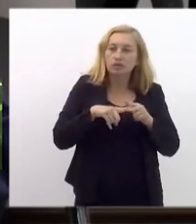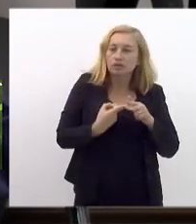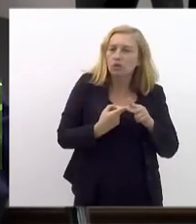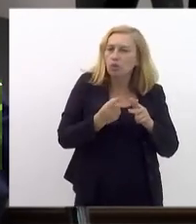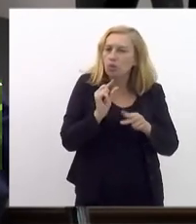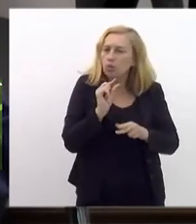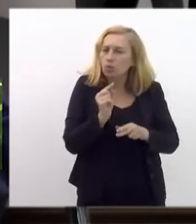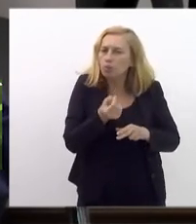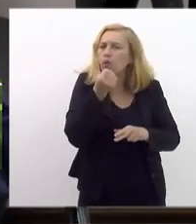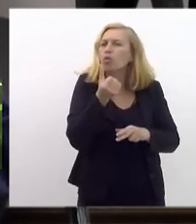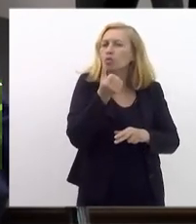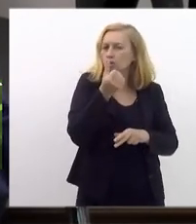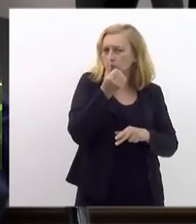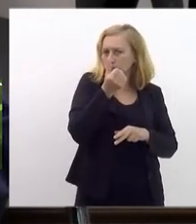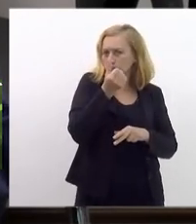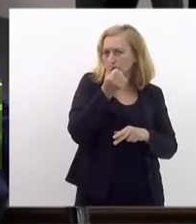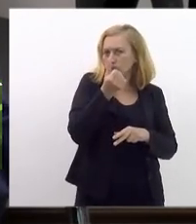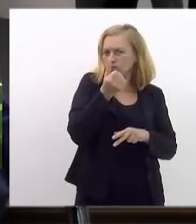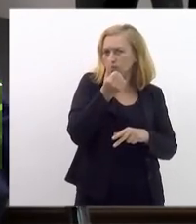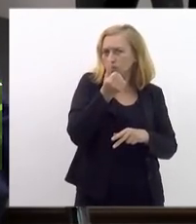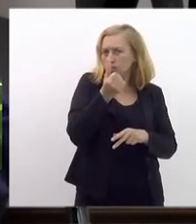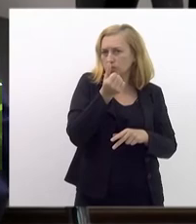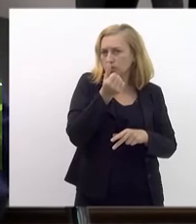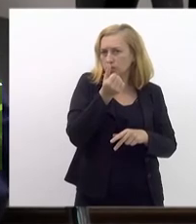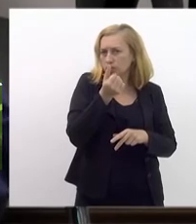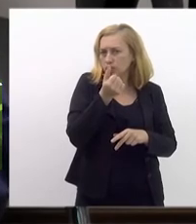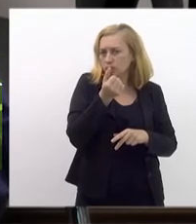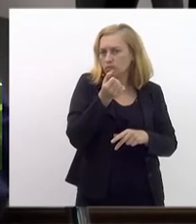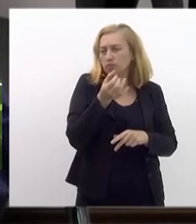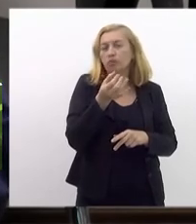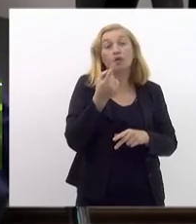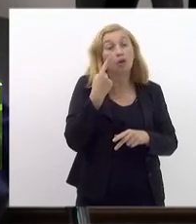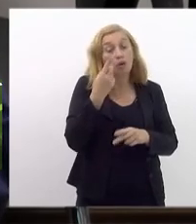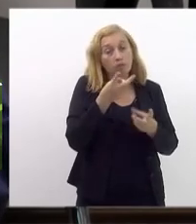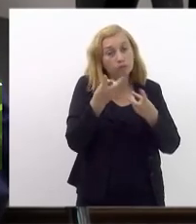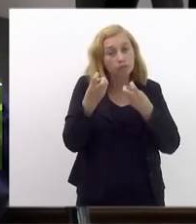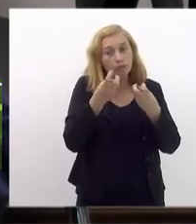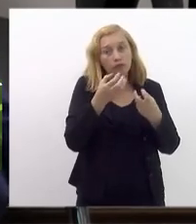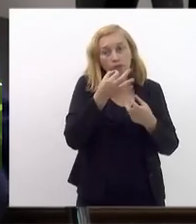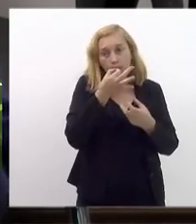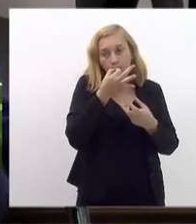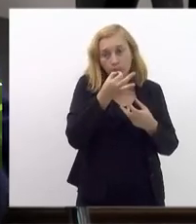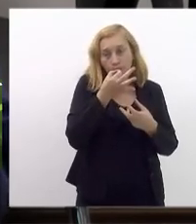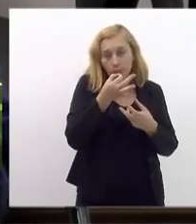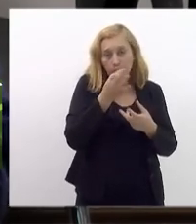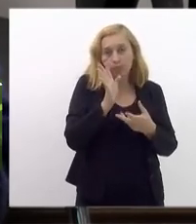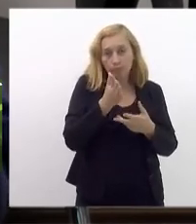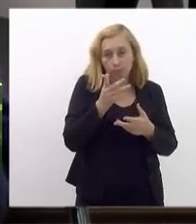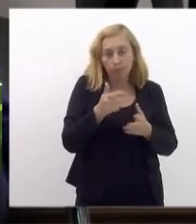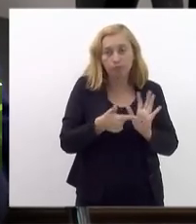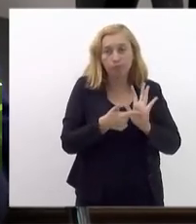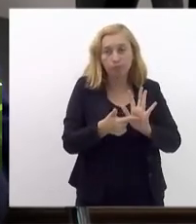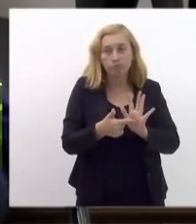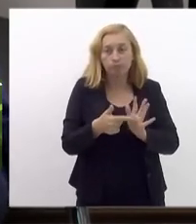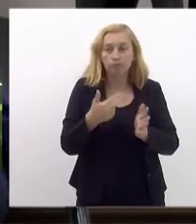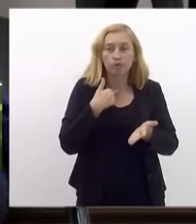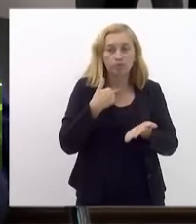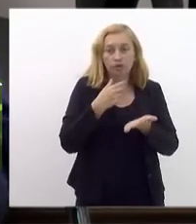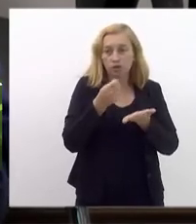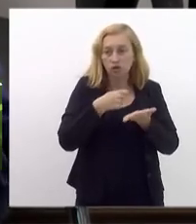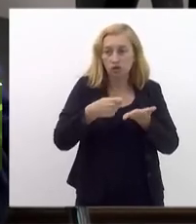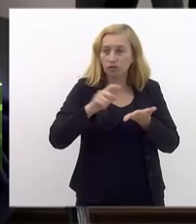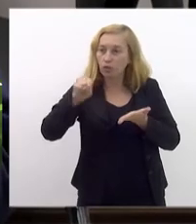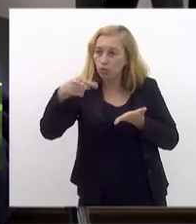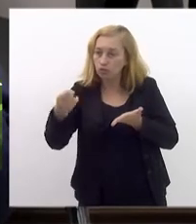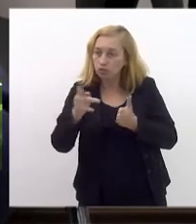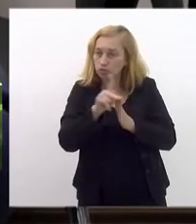mínimo possível, apropriando-se das sugestões que apareceram. Não podemos escrever um outro